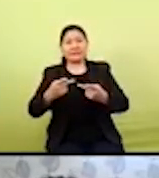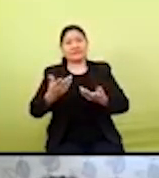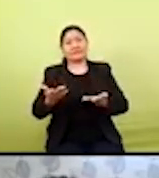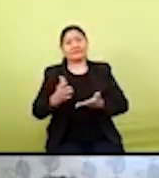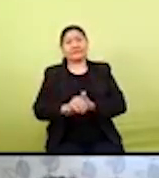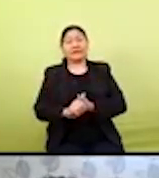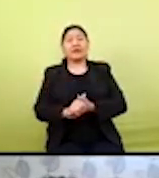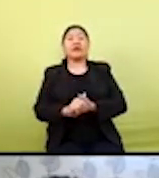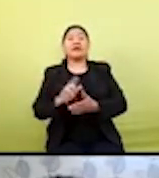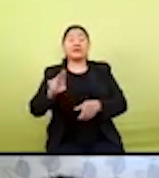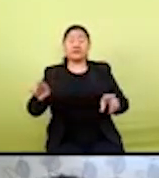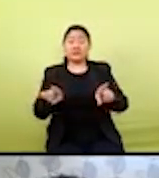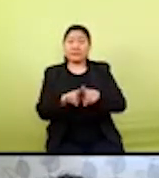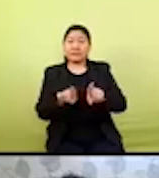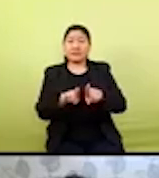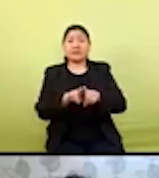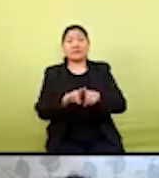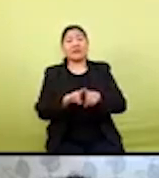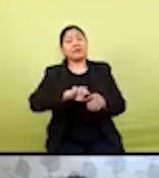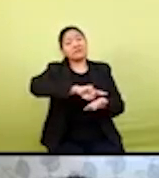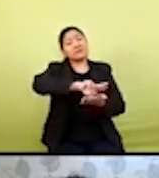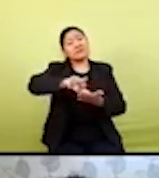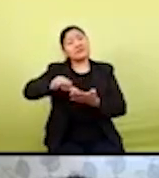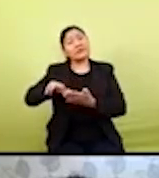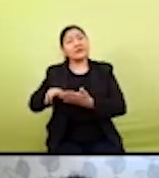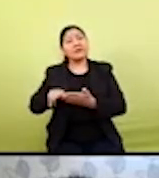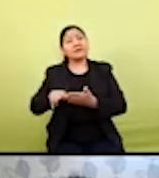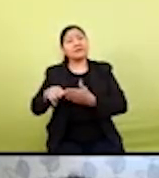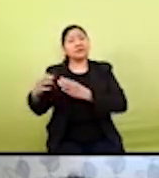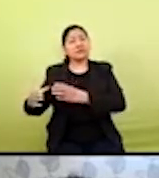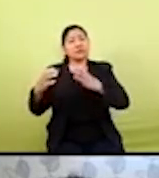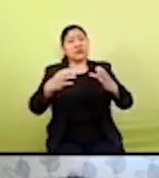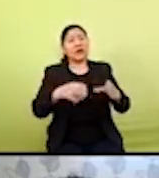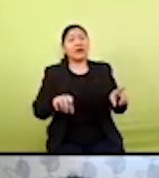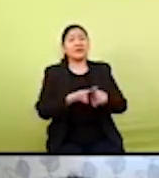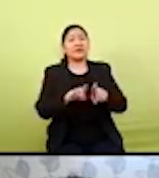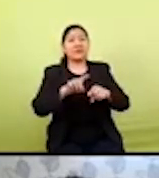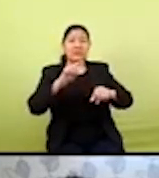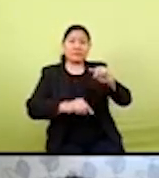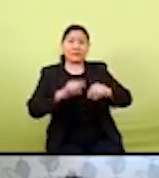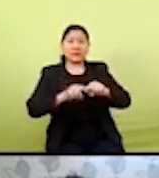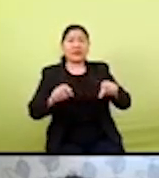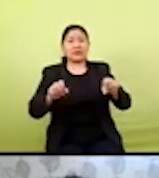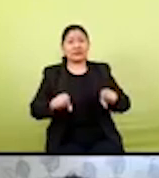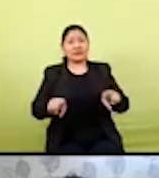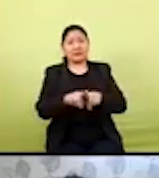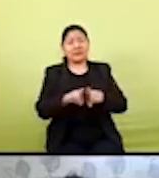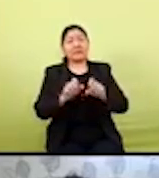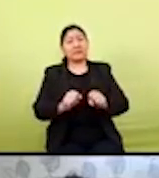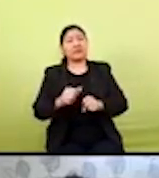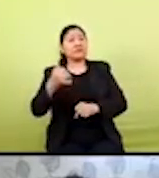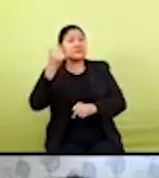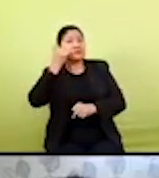sim. E os canais mais tradicionais, né, que são os canais de telefone, e principalmente o Ligue 180 para oferecer